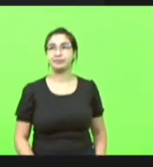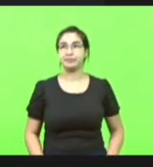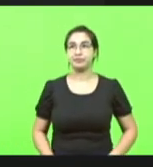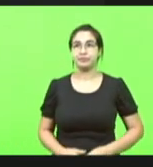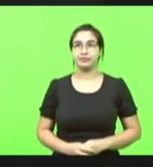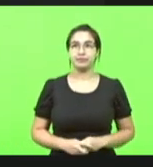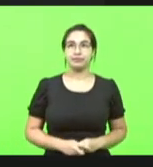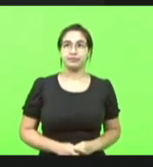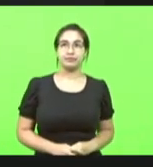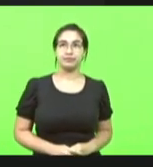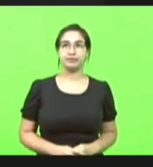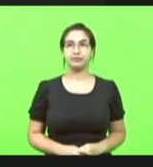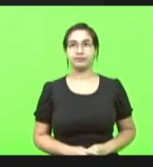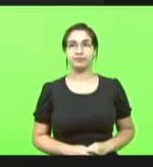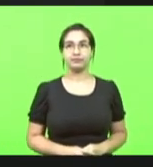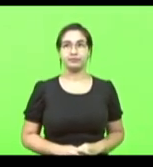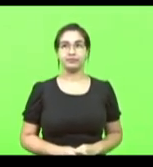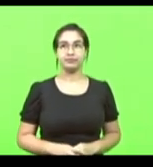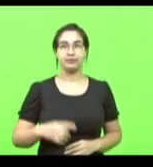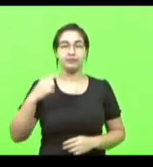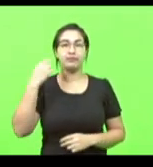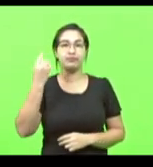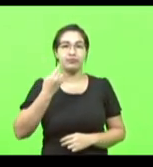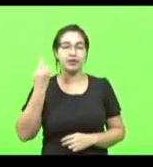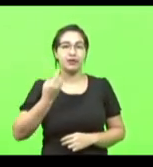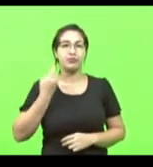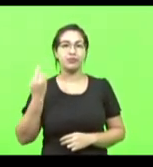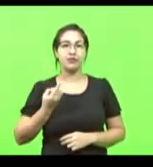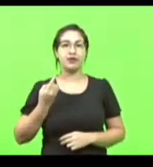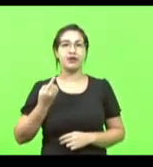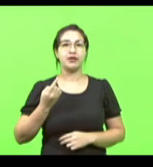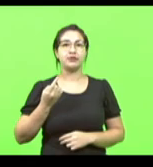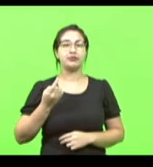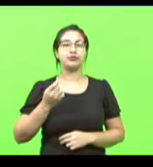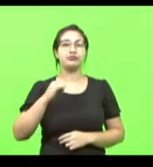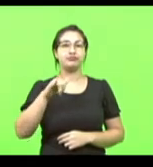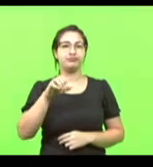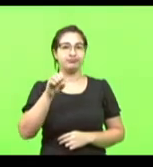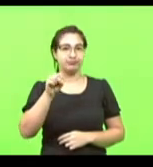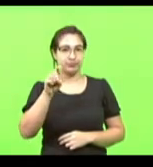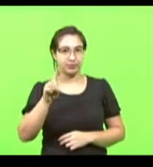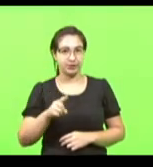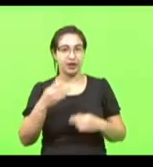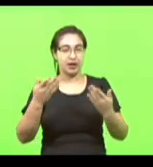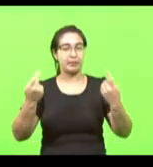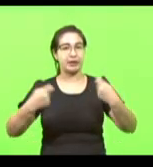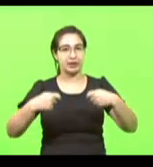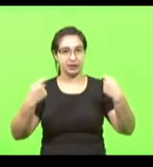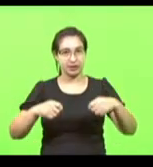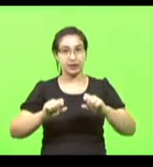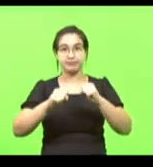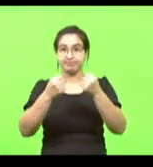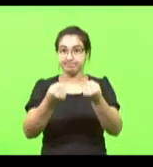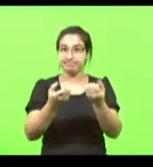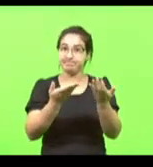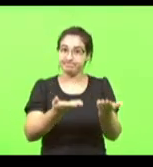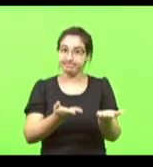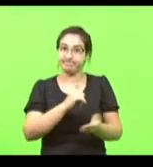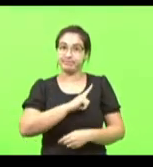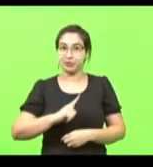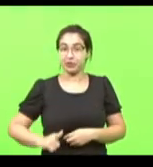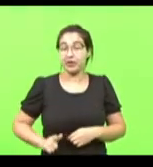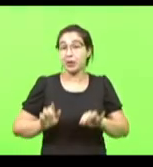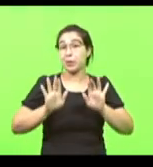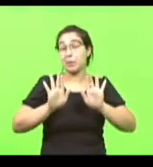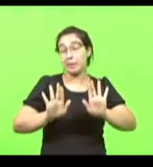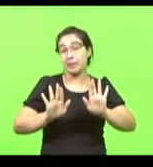Feito o deputado Zé Milton, líder do governo, que precisa fazer o seu posicionamento em defesa ao governo, mas para mim,